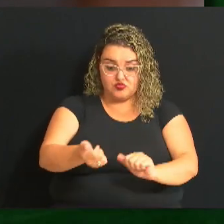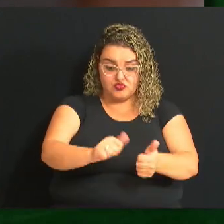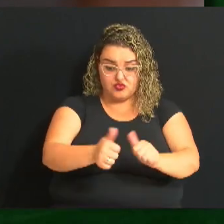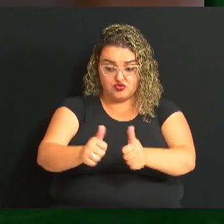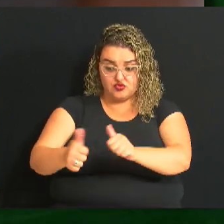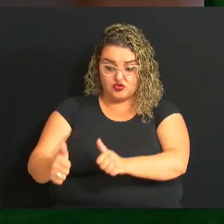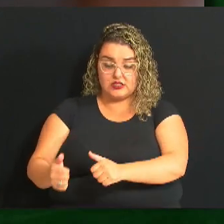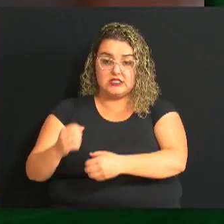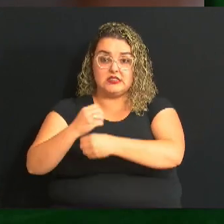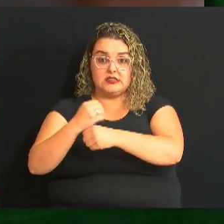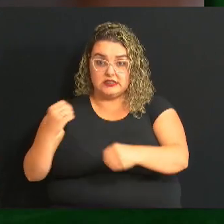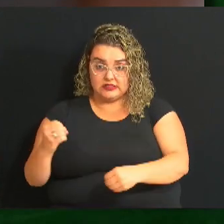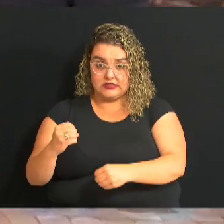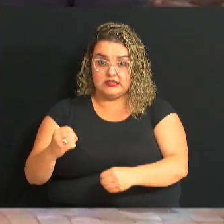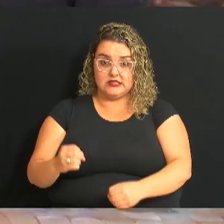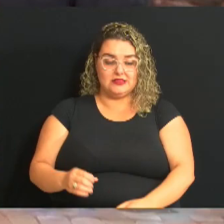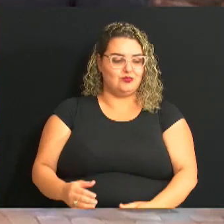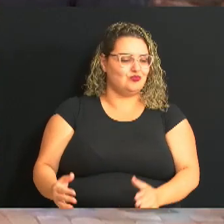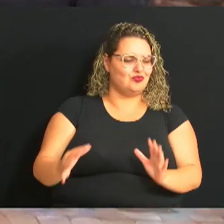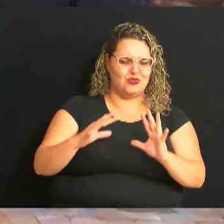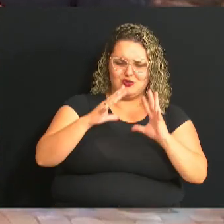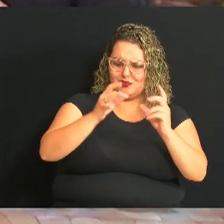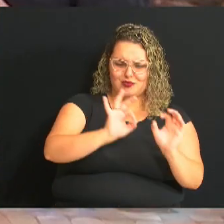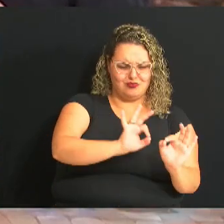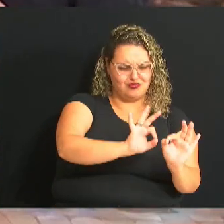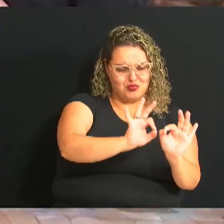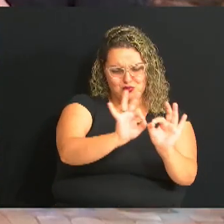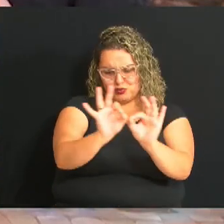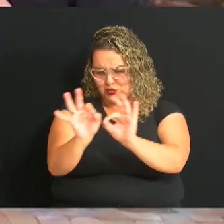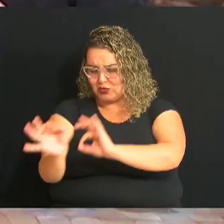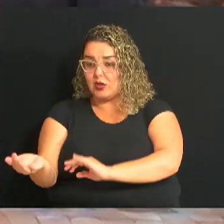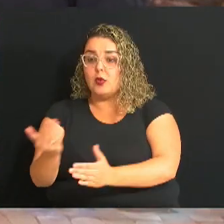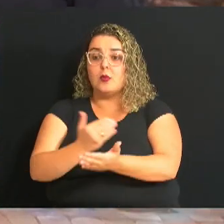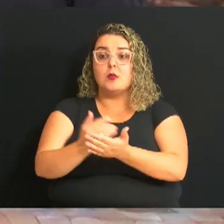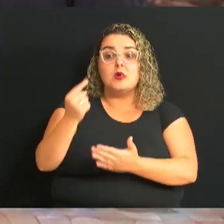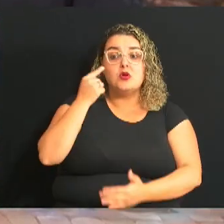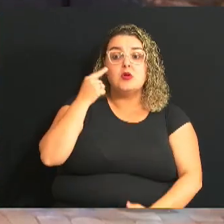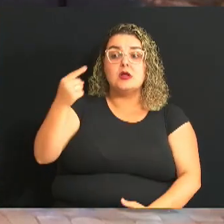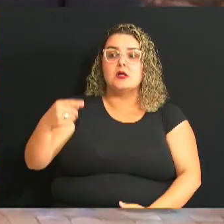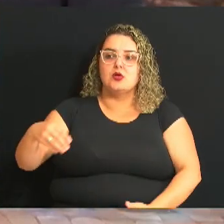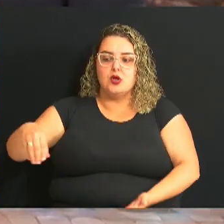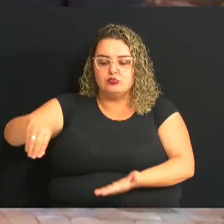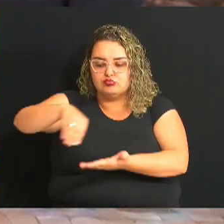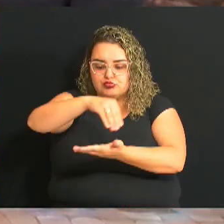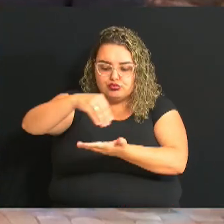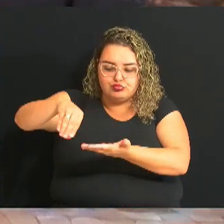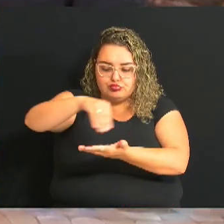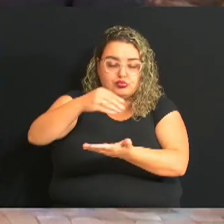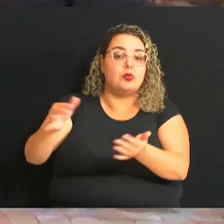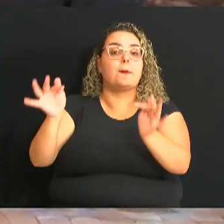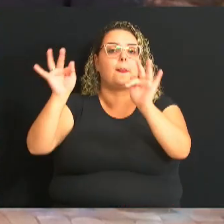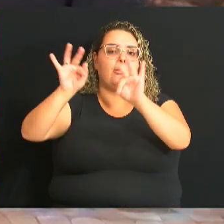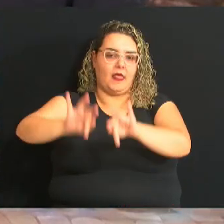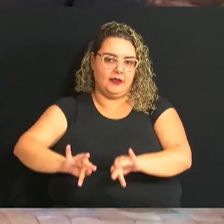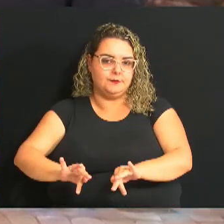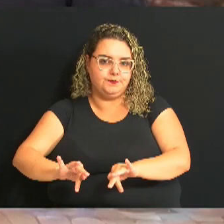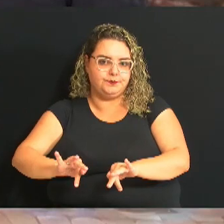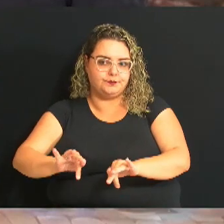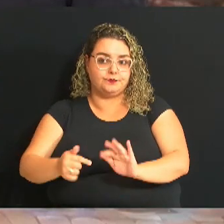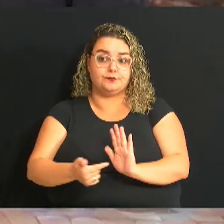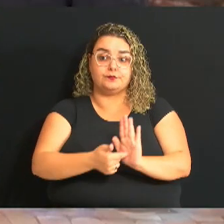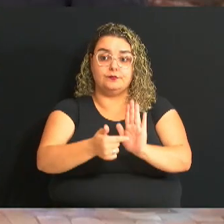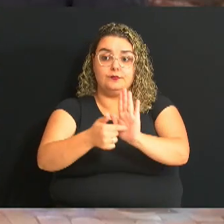Eles vão passar de ponta a ponta, onde começou a ideia do carro até o carro final. E vão ter que demonstrar para o